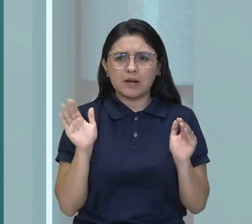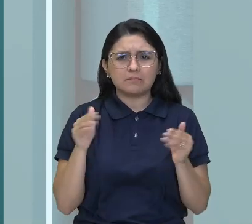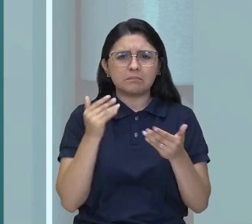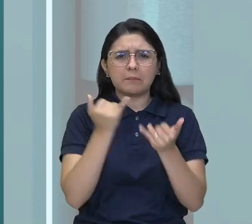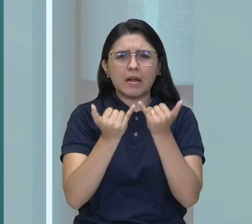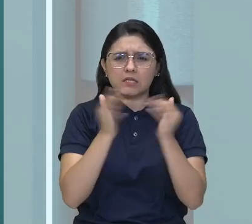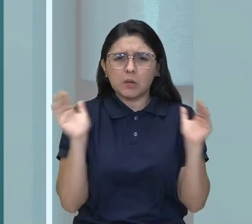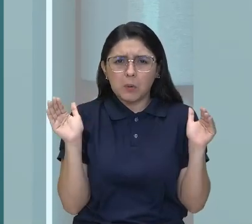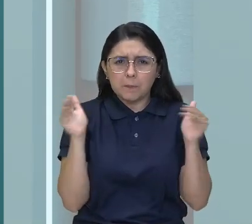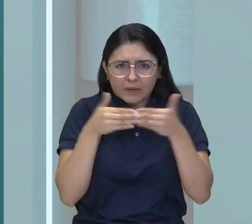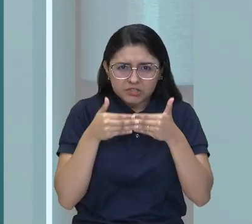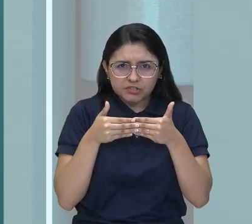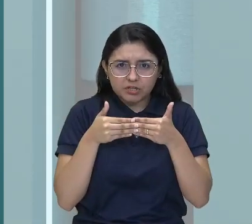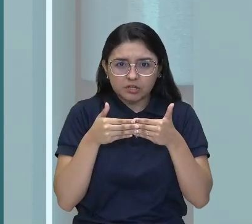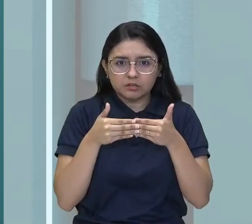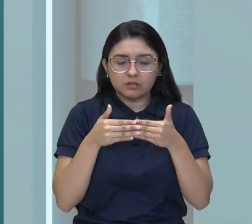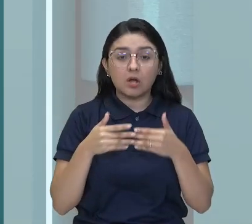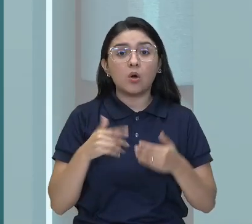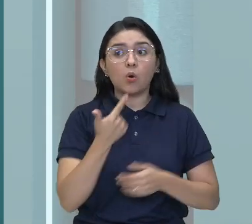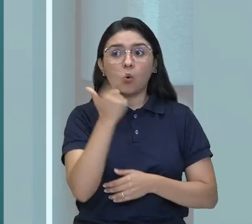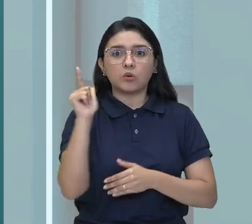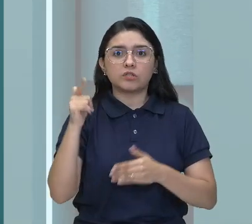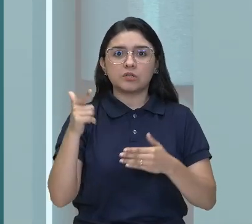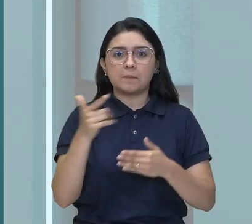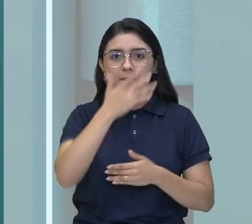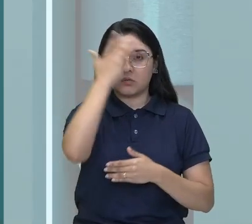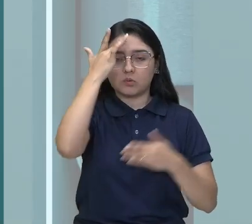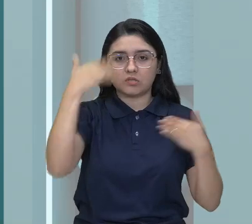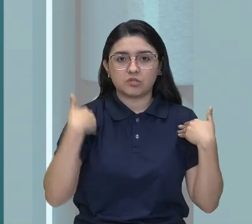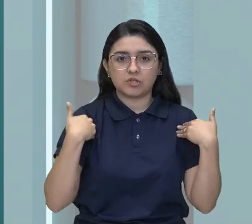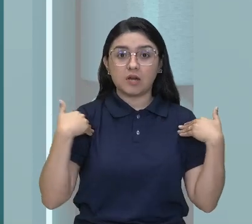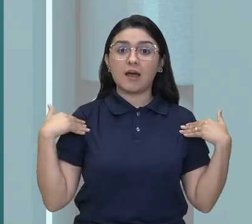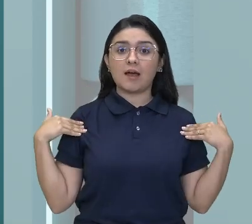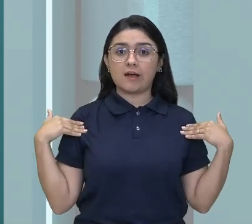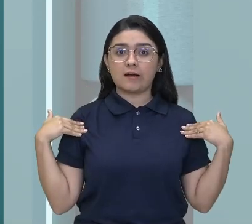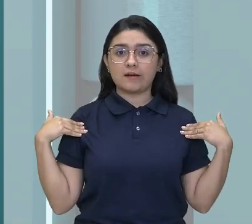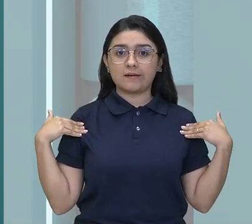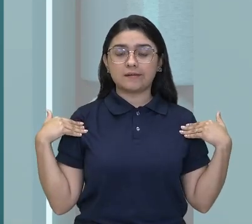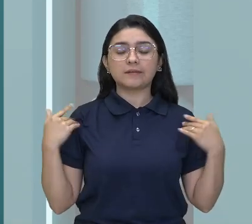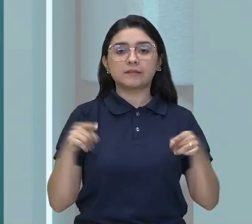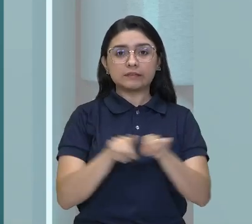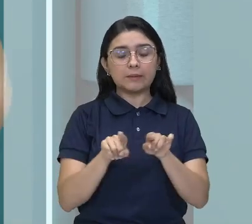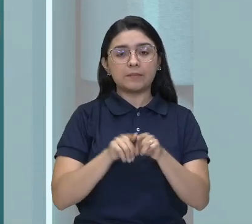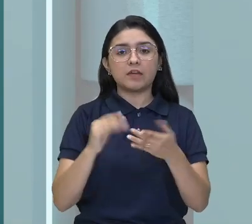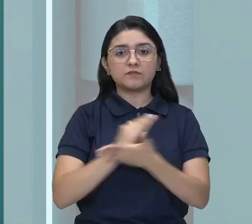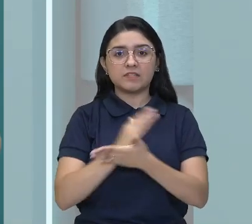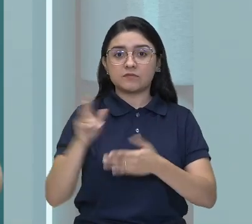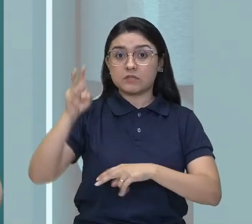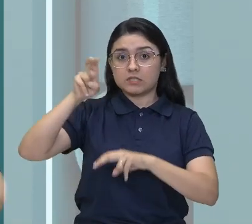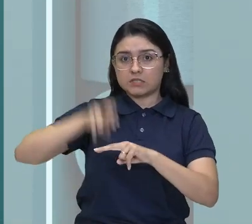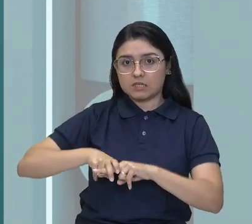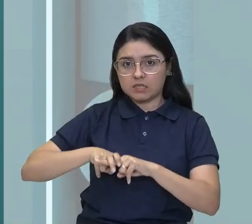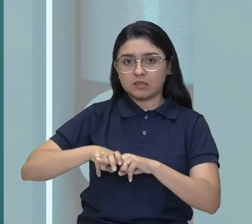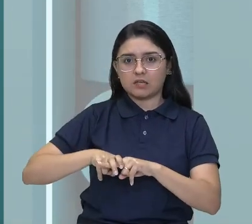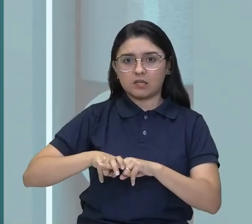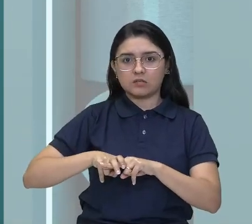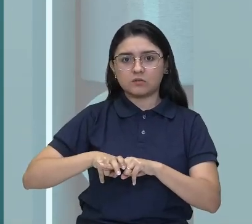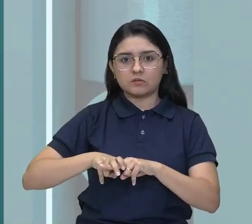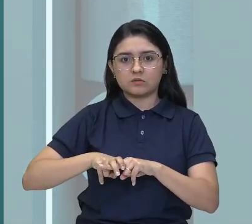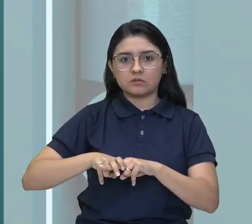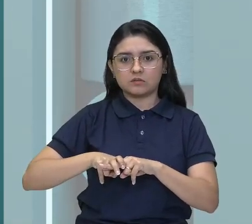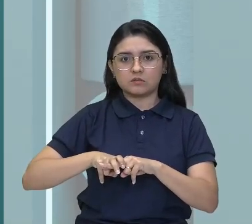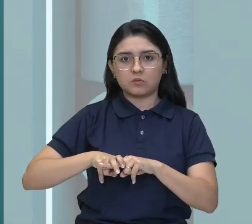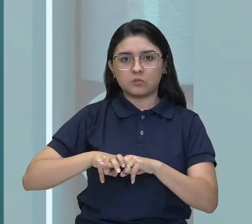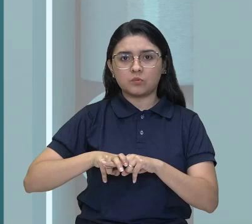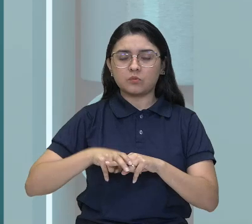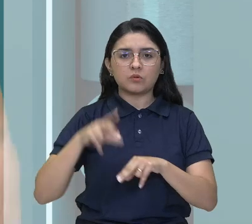ali. Outras pessoas andam assim, para cima. Então, quando estão sentadas, até mesmo na sala de aula, tem uns que não sentam com as nádegas,